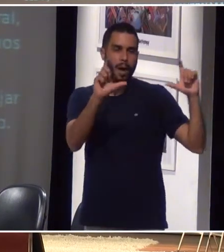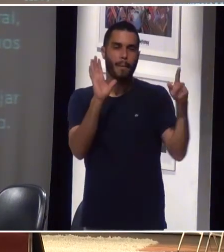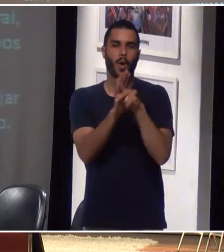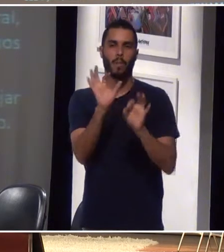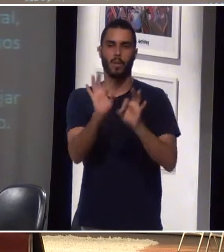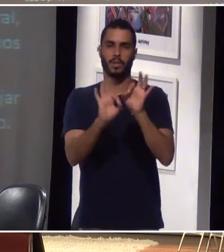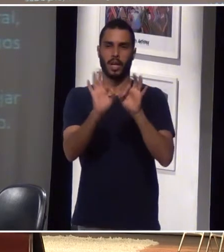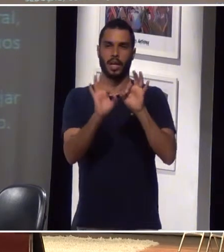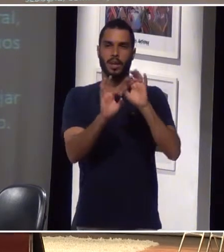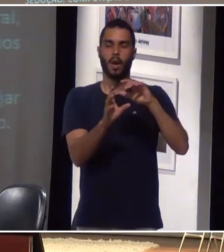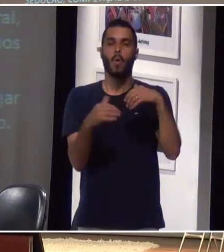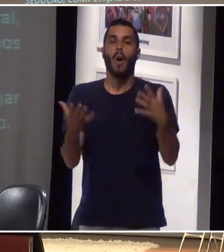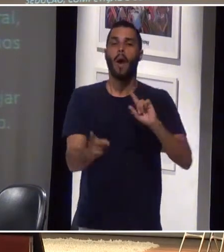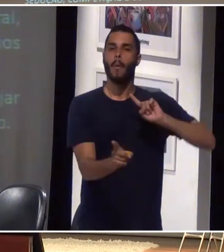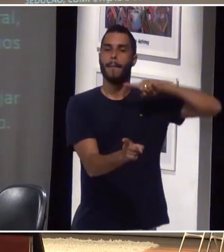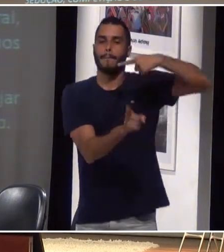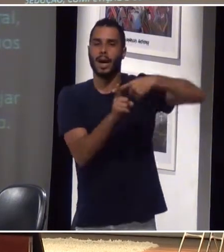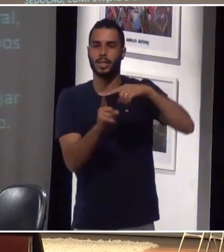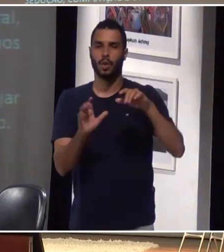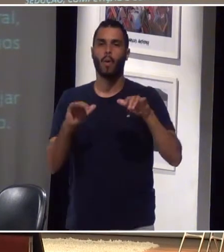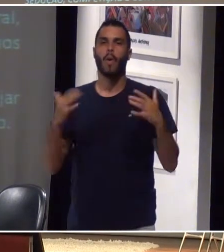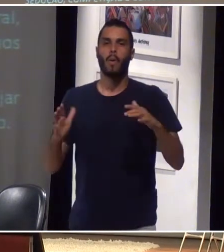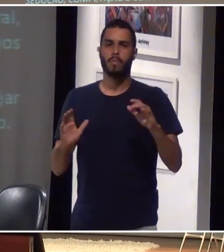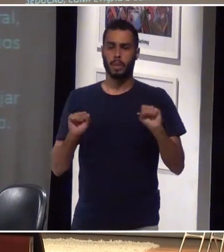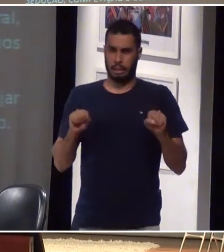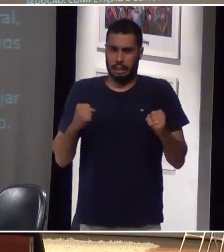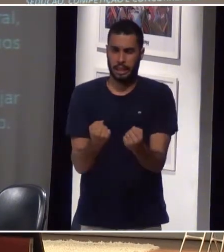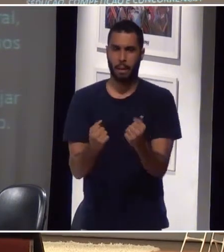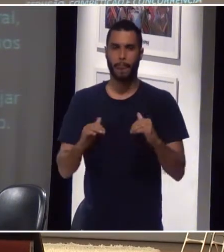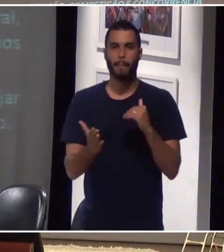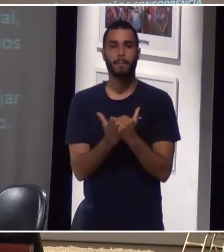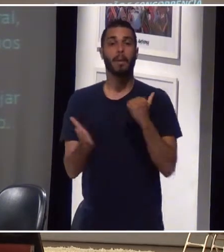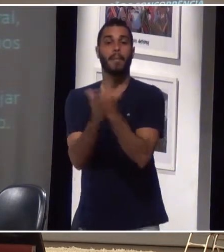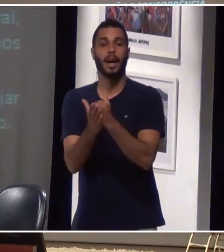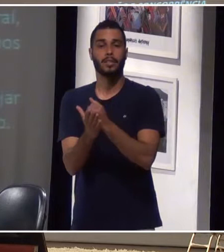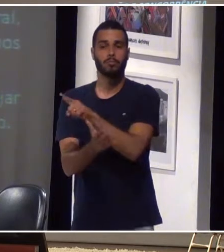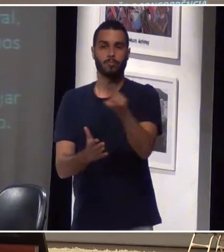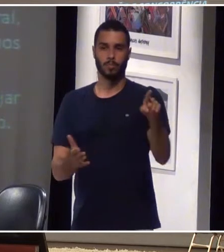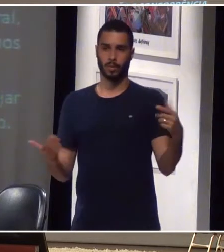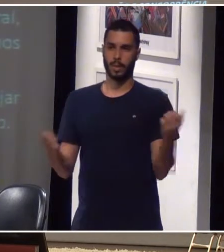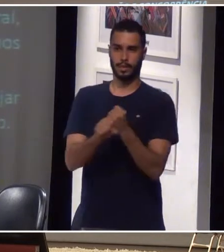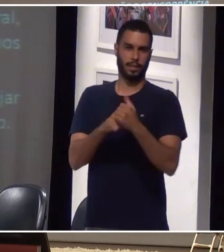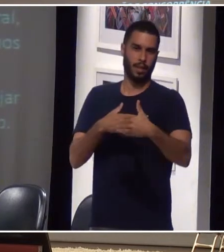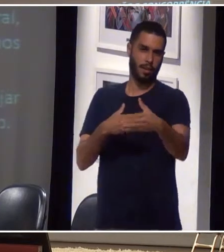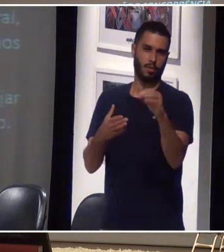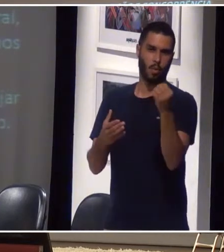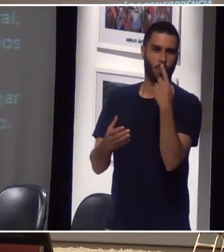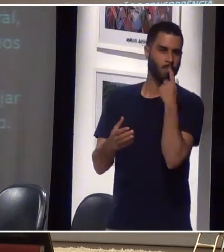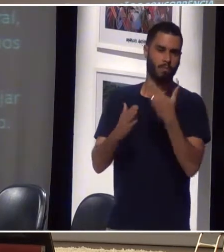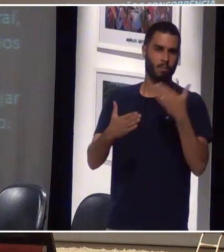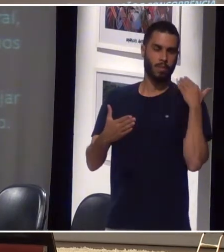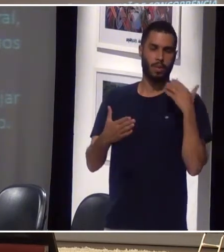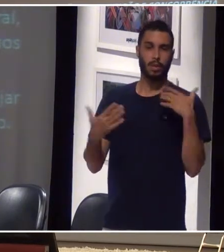gente não queria que a gente vê aquele tijolo do jeito que ele apareceu. Porque tem a ver com esses efeitos. Então, dizer